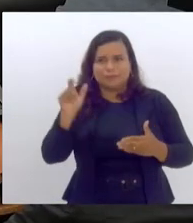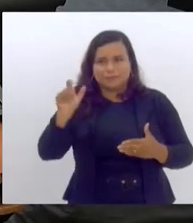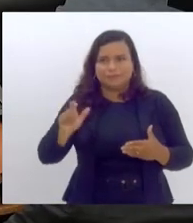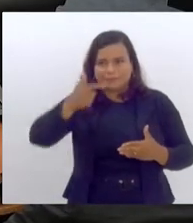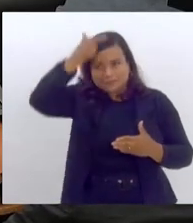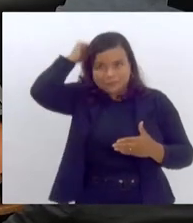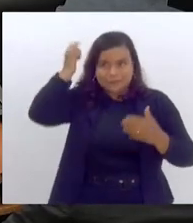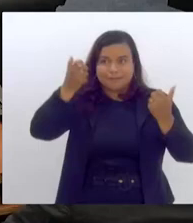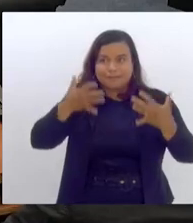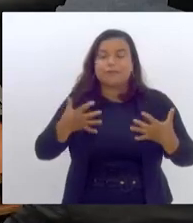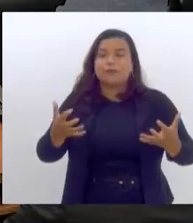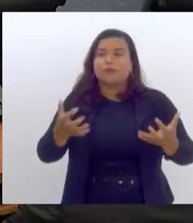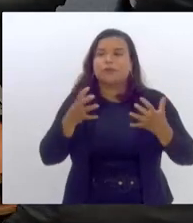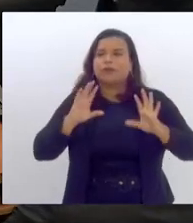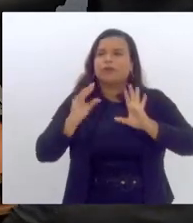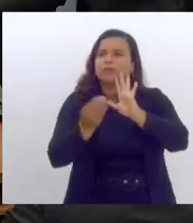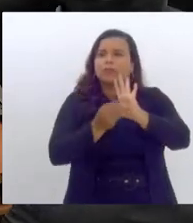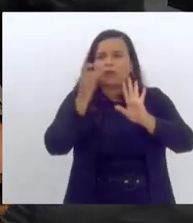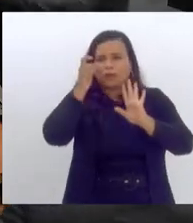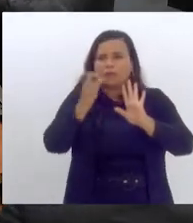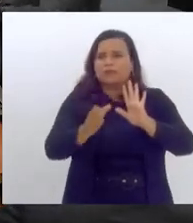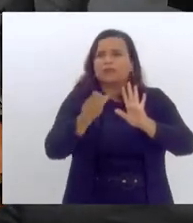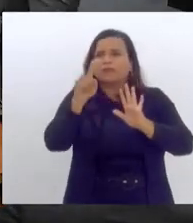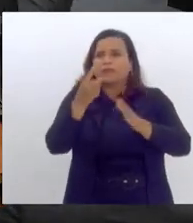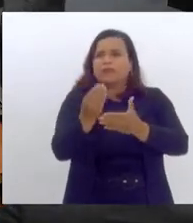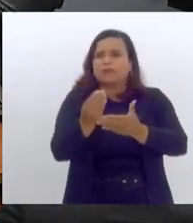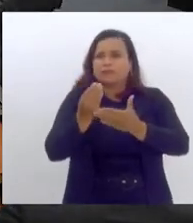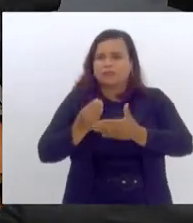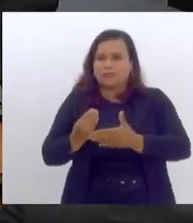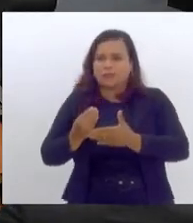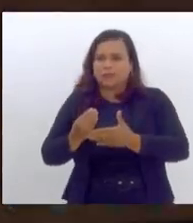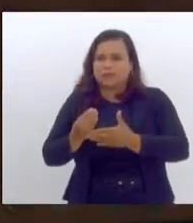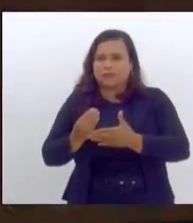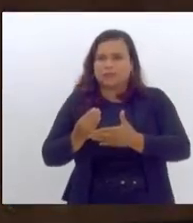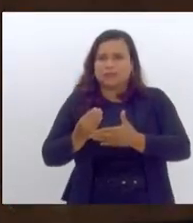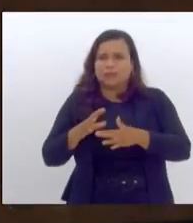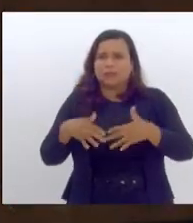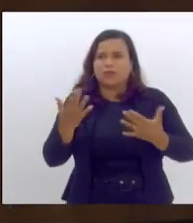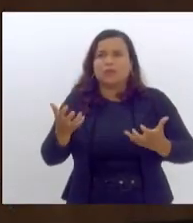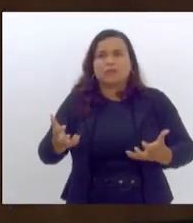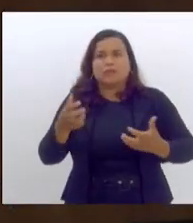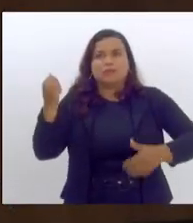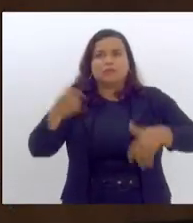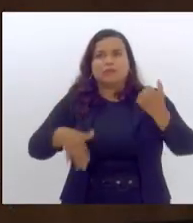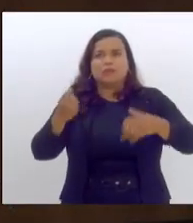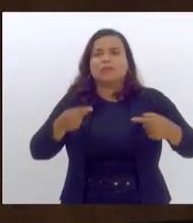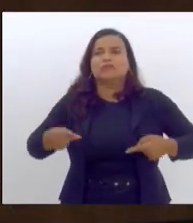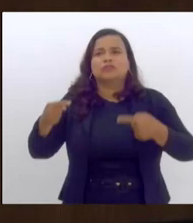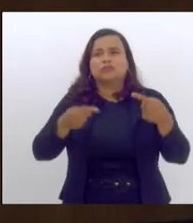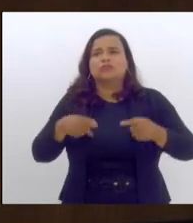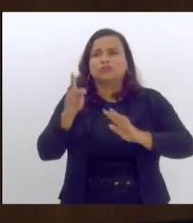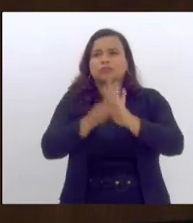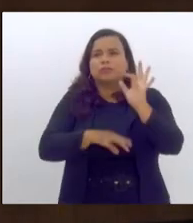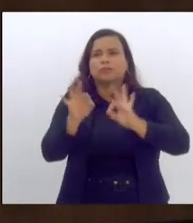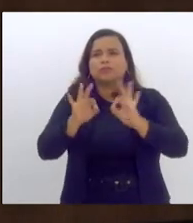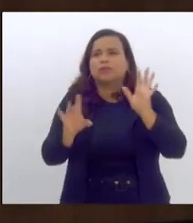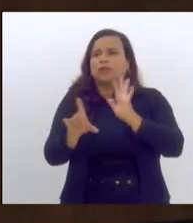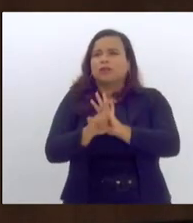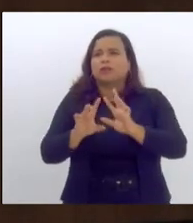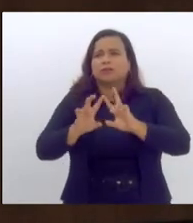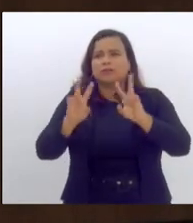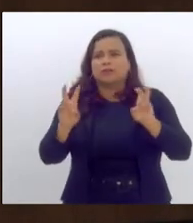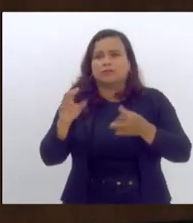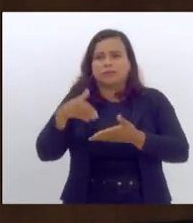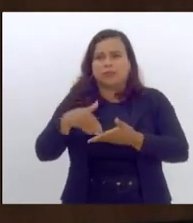observação, a senhora me concedesse, quando eu assim bem o desejar, discutir projeto de lei em redação